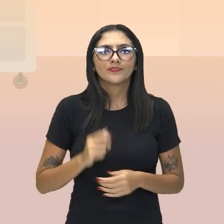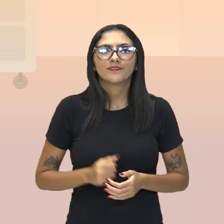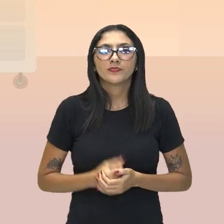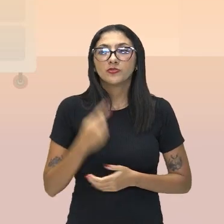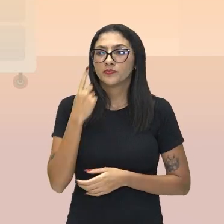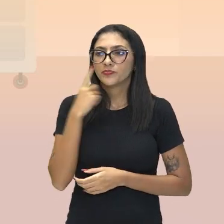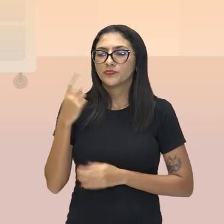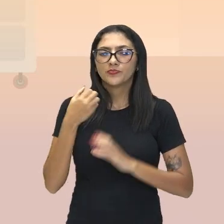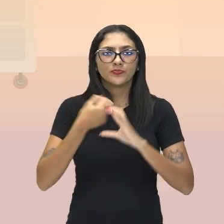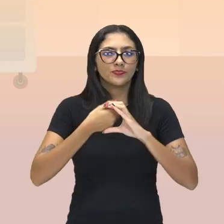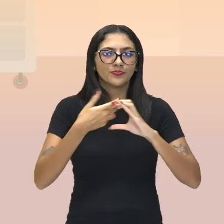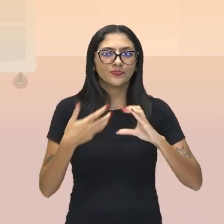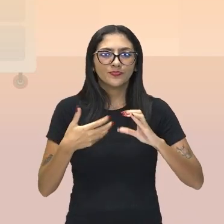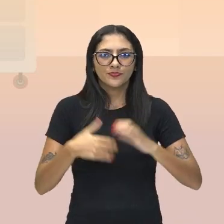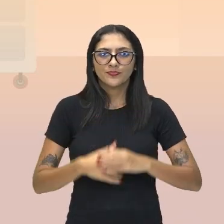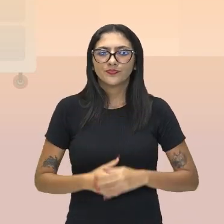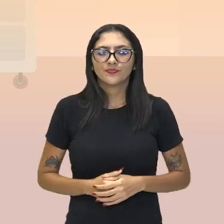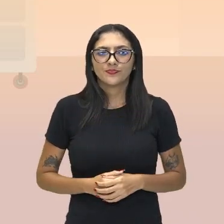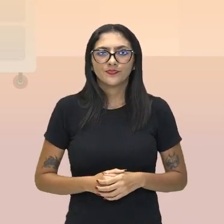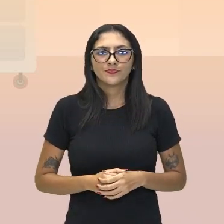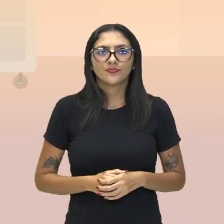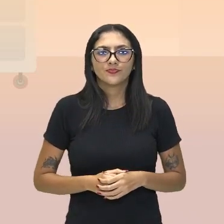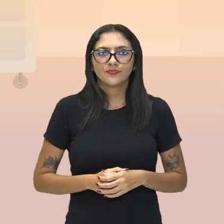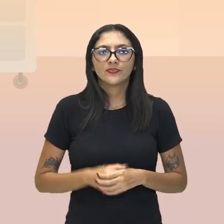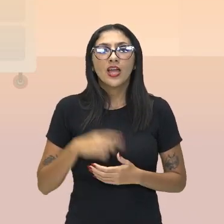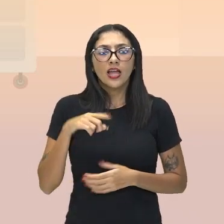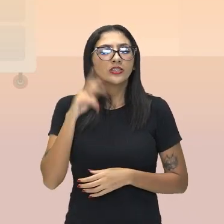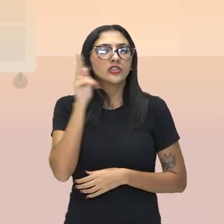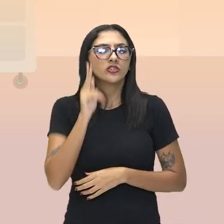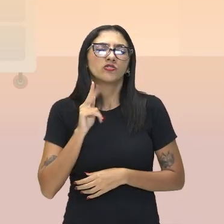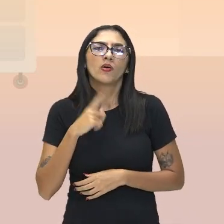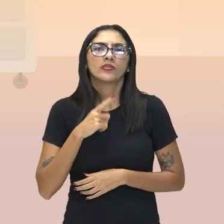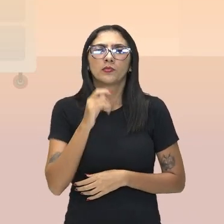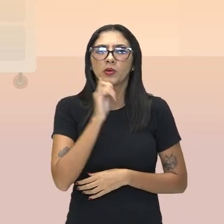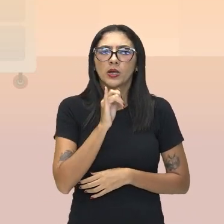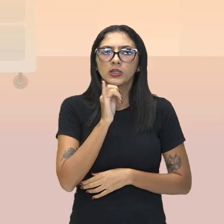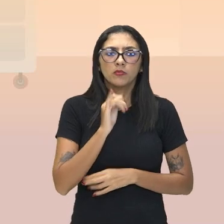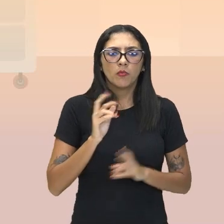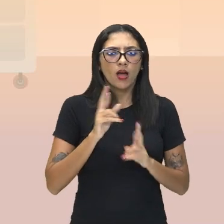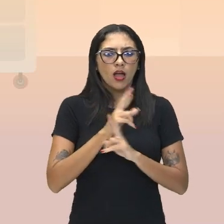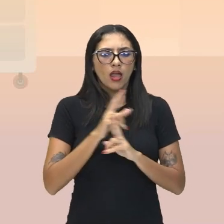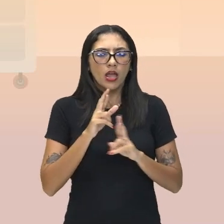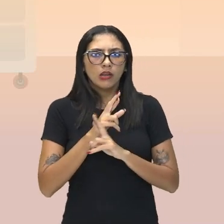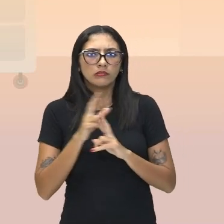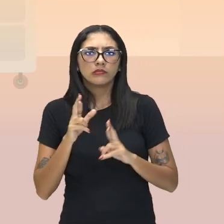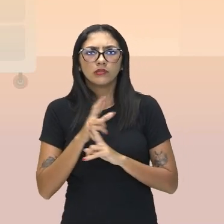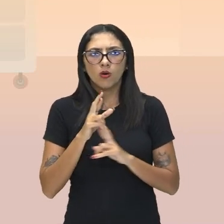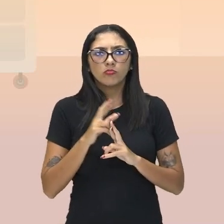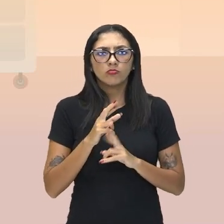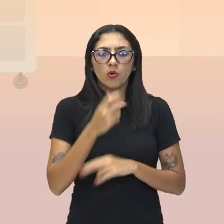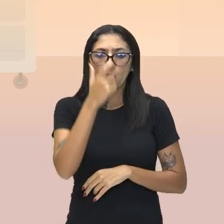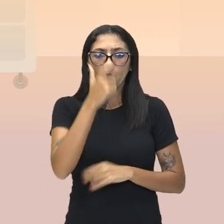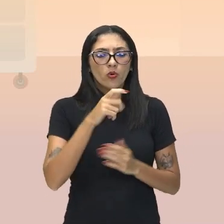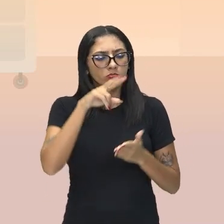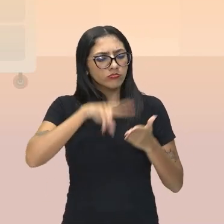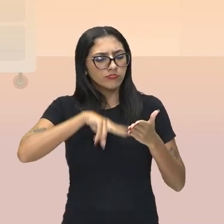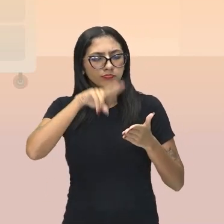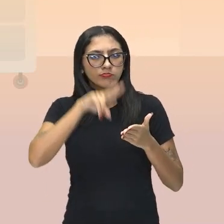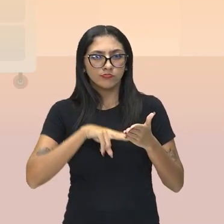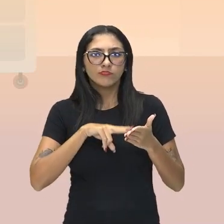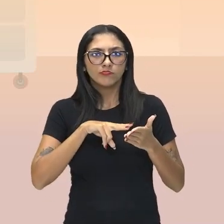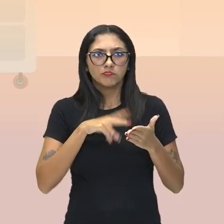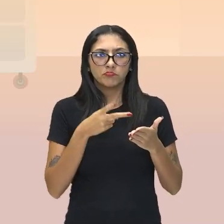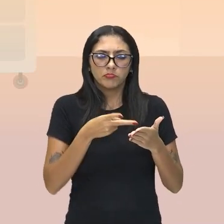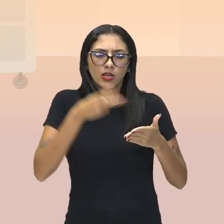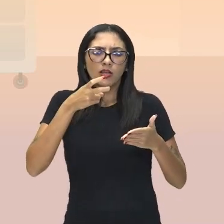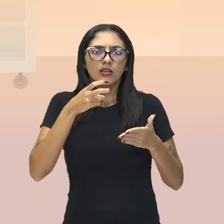só. O conto contemporâneo ele vai interagir com o leitor, fazendo ir além do que não está escrito. Vejam aí, né, que